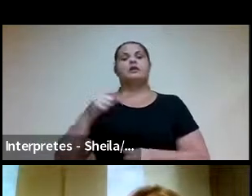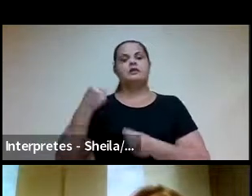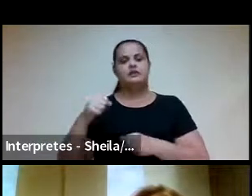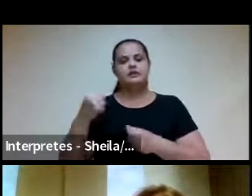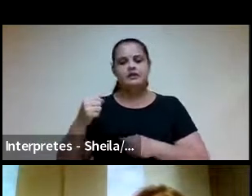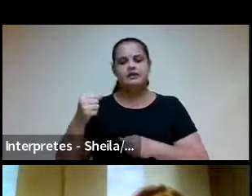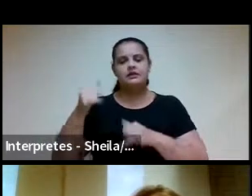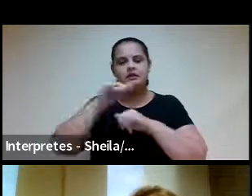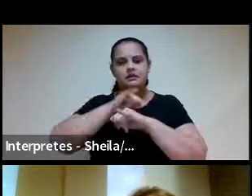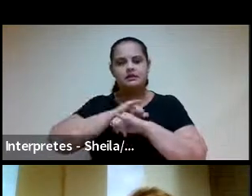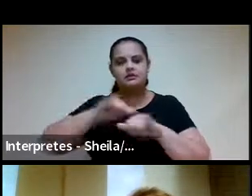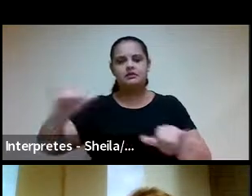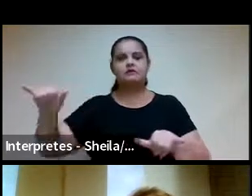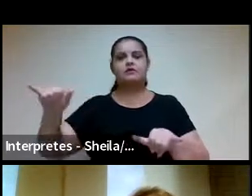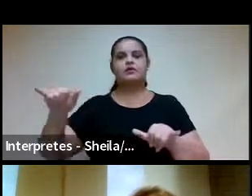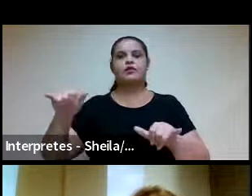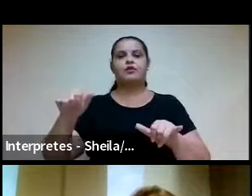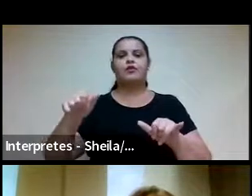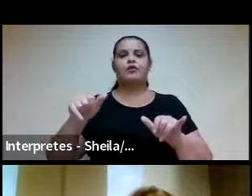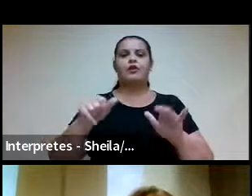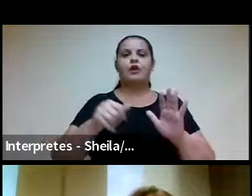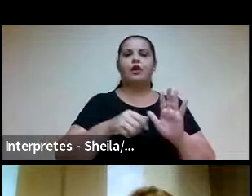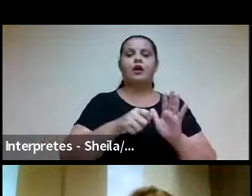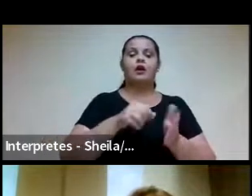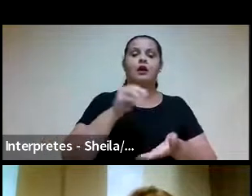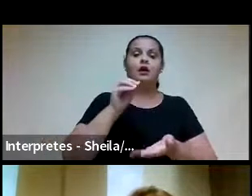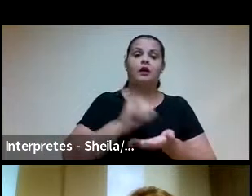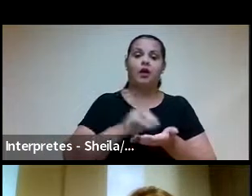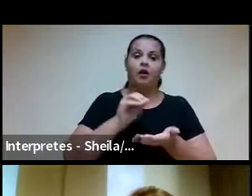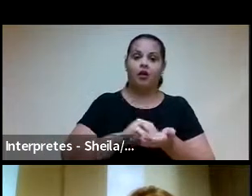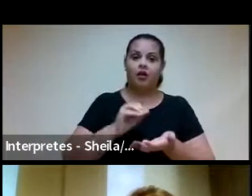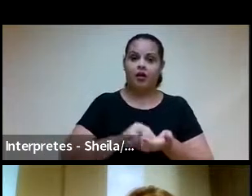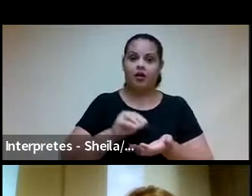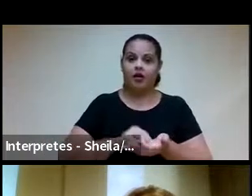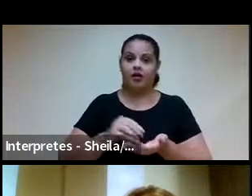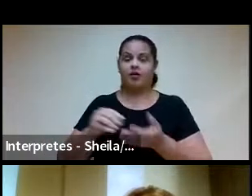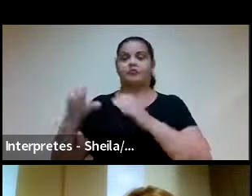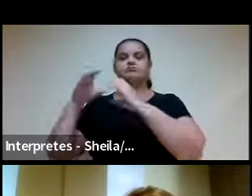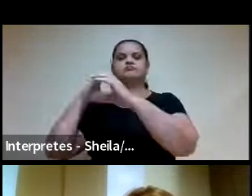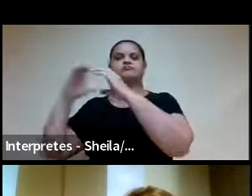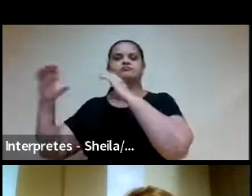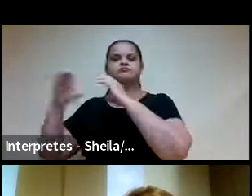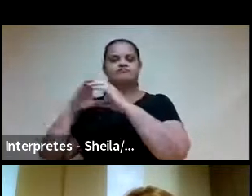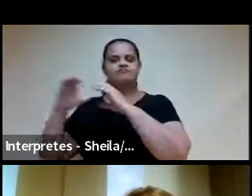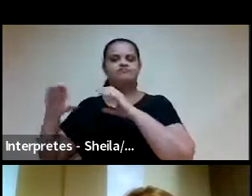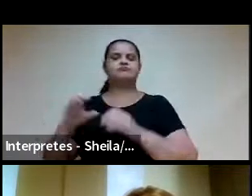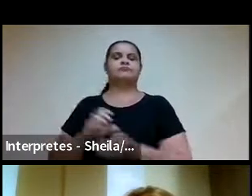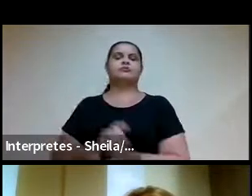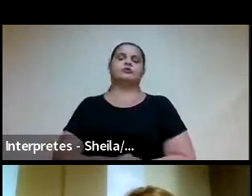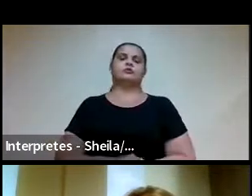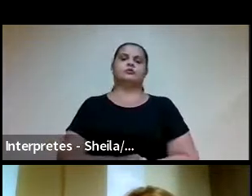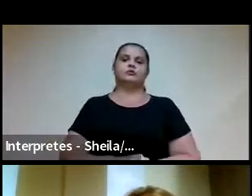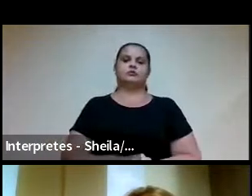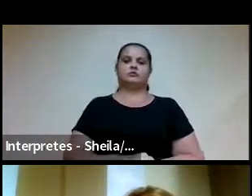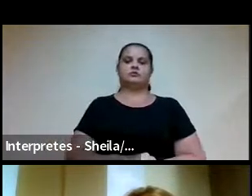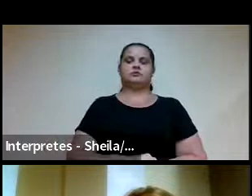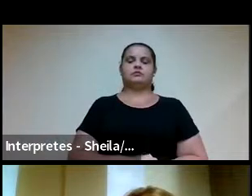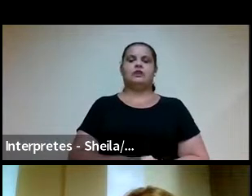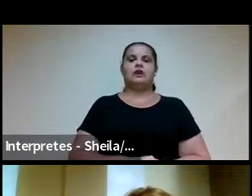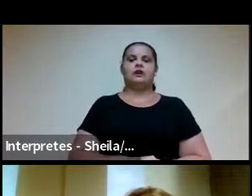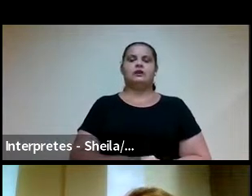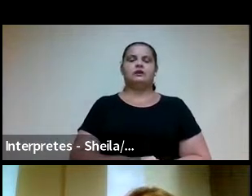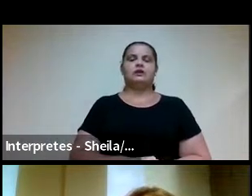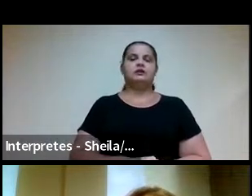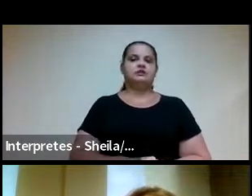Foi diligente no sentido de convocá-las para o ato. E aí me parece que não está sendo assegurada uma paridade de armas,